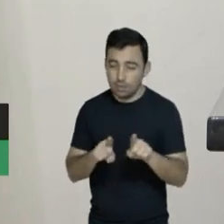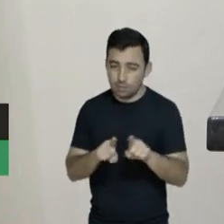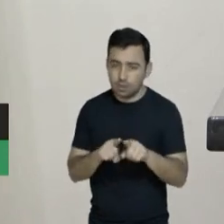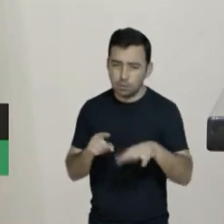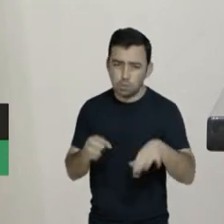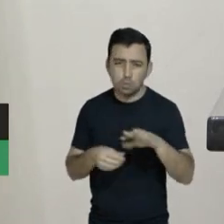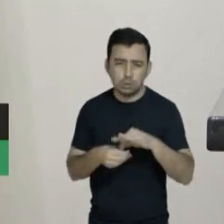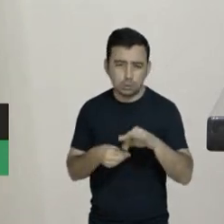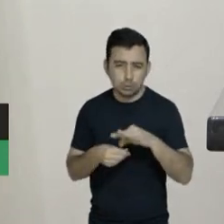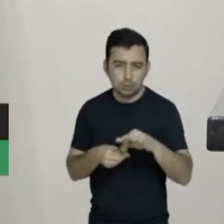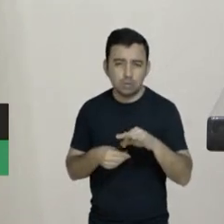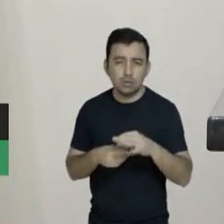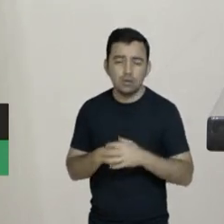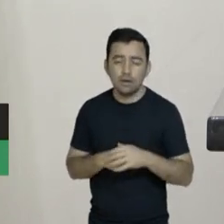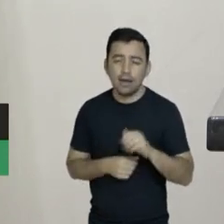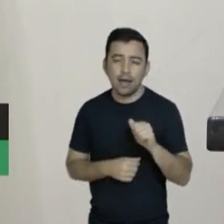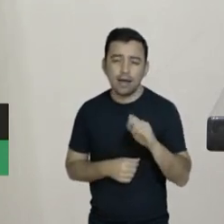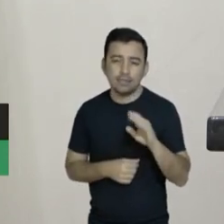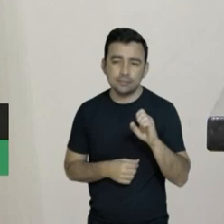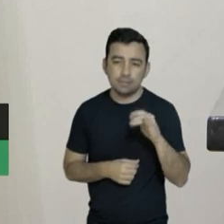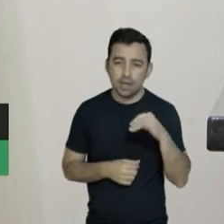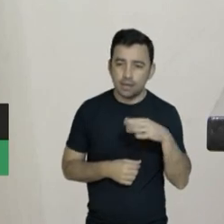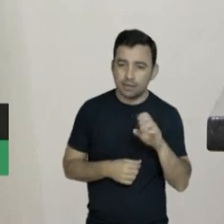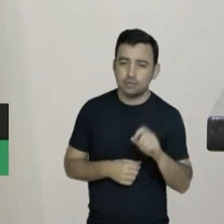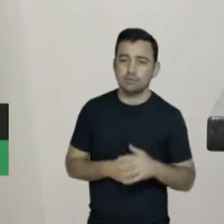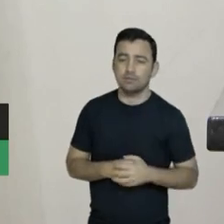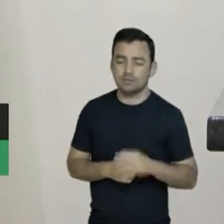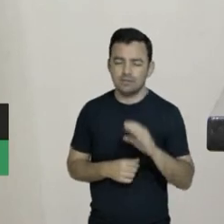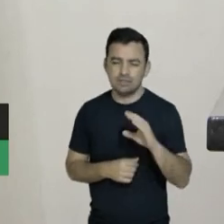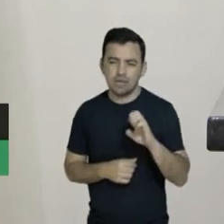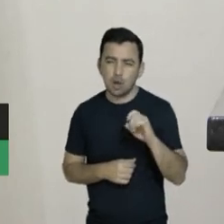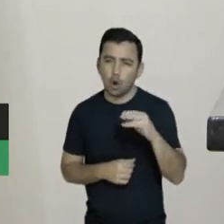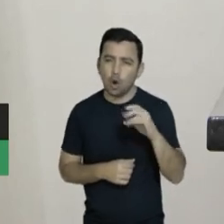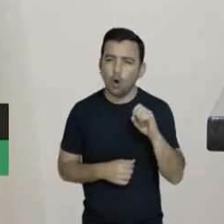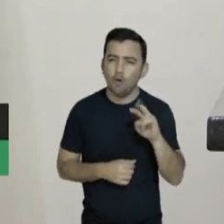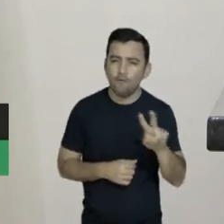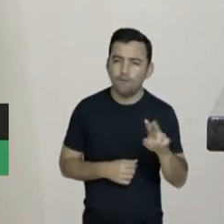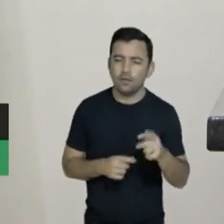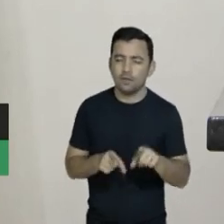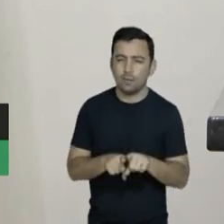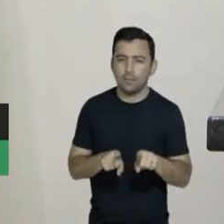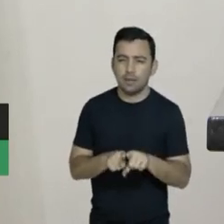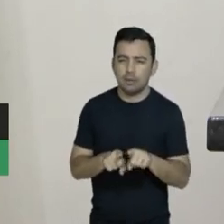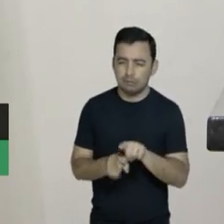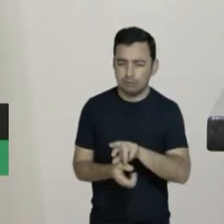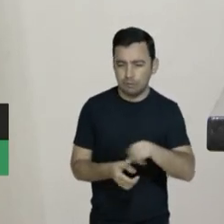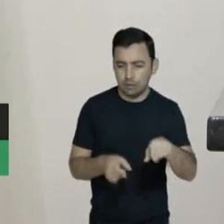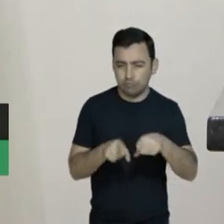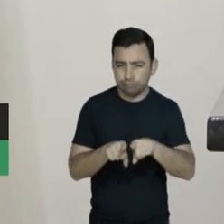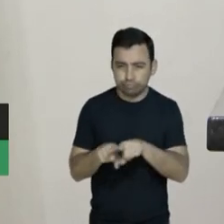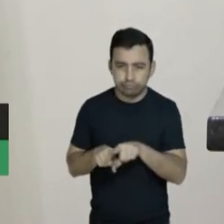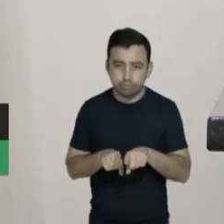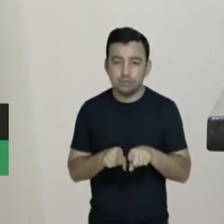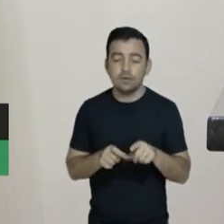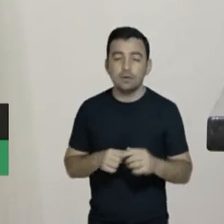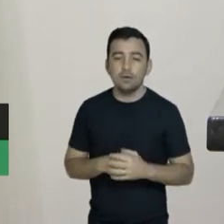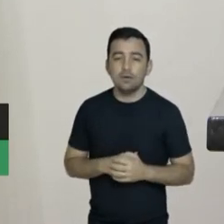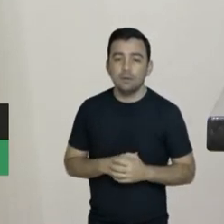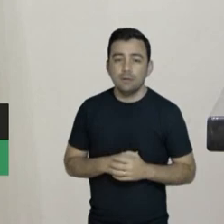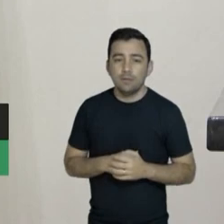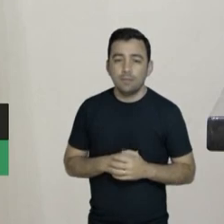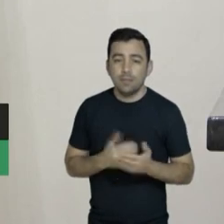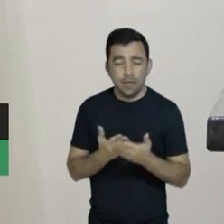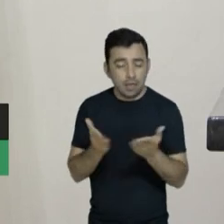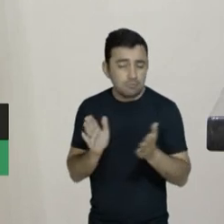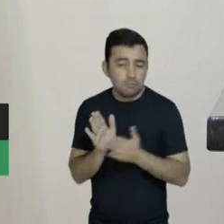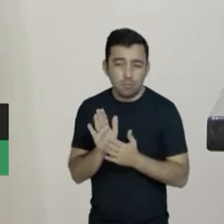classistas, a CIMESC, Sindimóveis, Secov, Cresce, irmanado sempre no propósito de